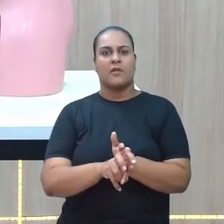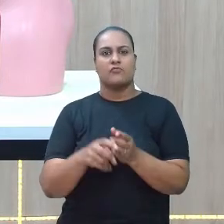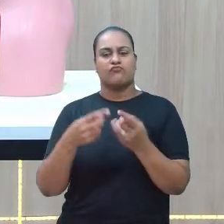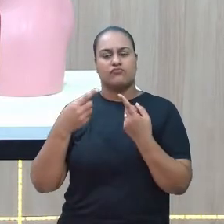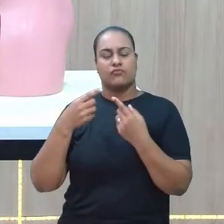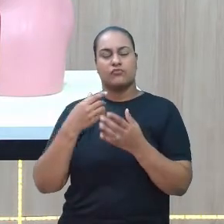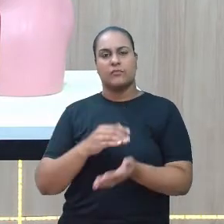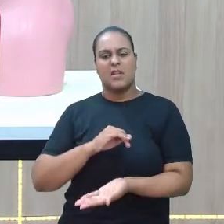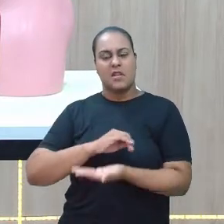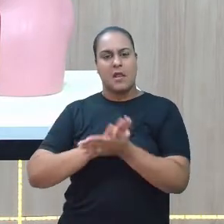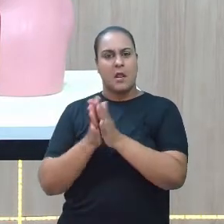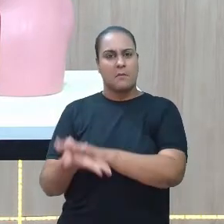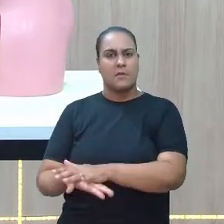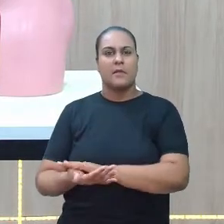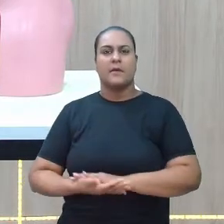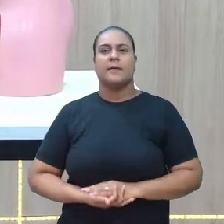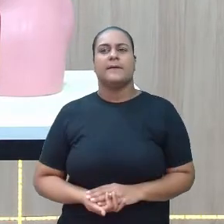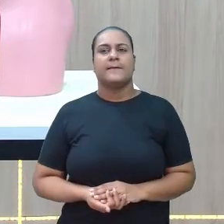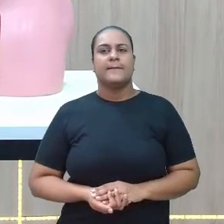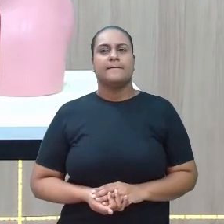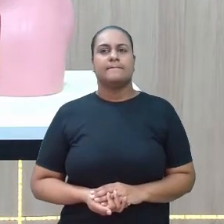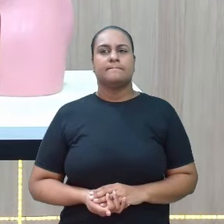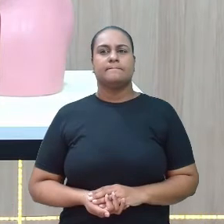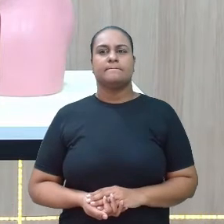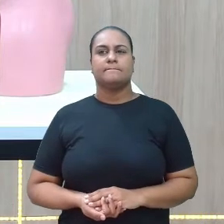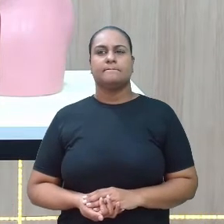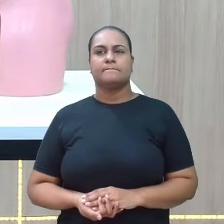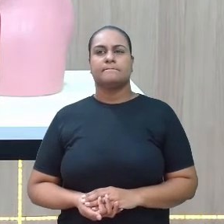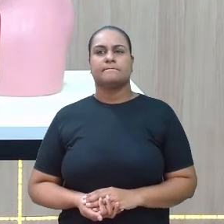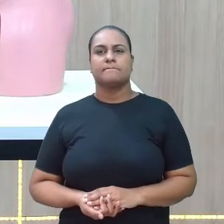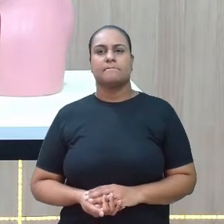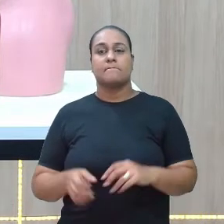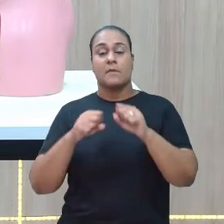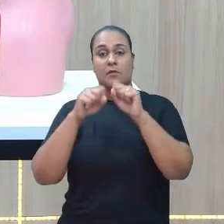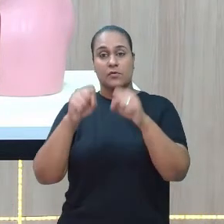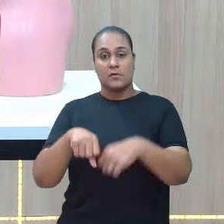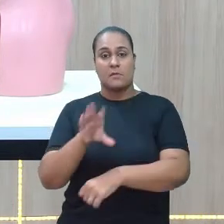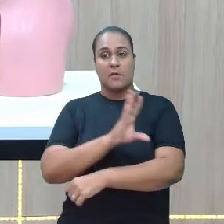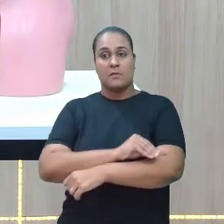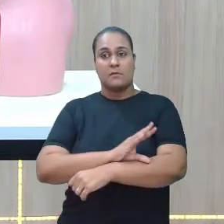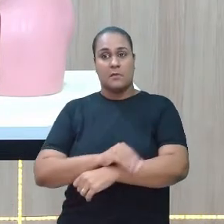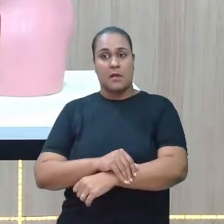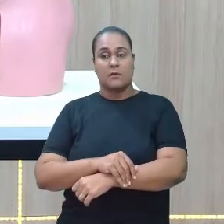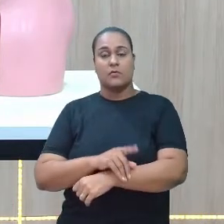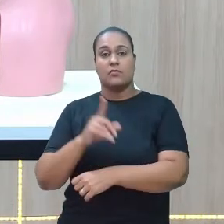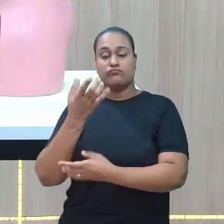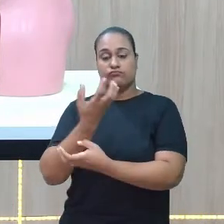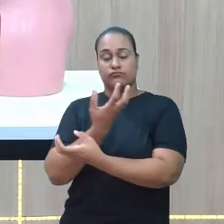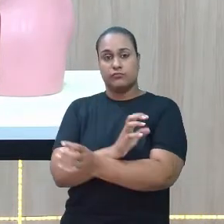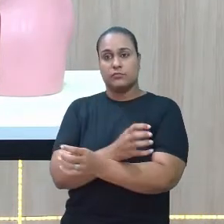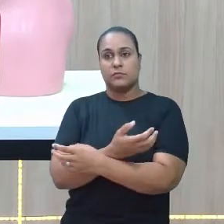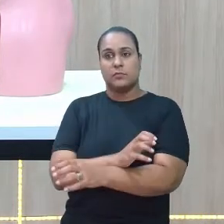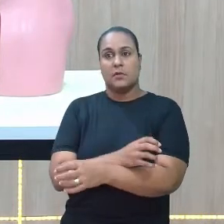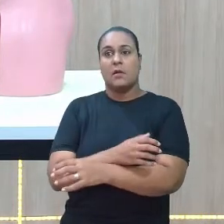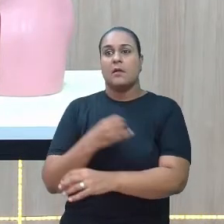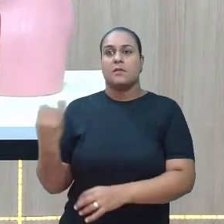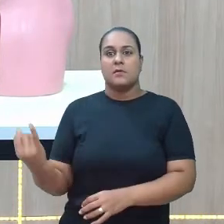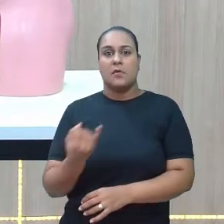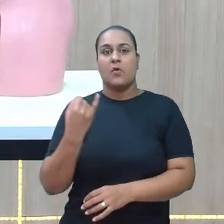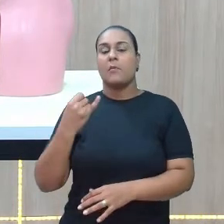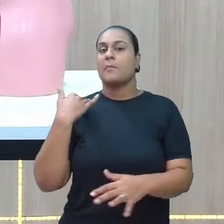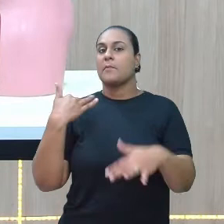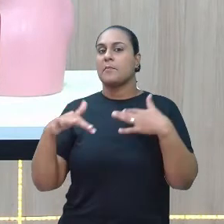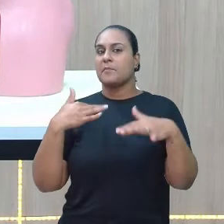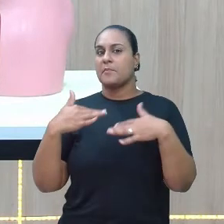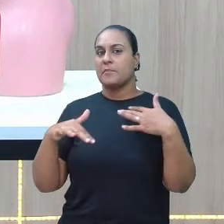combatendo aquele vírus. O sistema muscular e o esquelético são cruciais para o